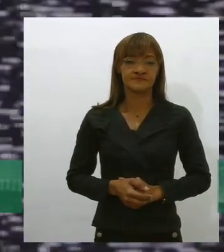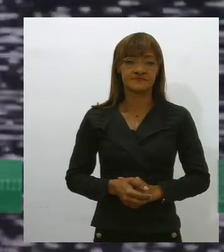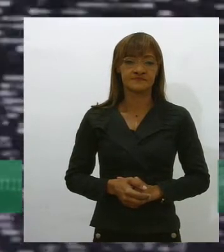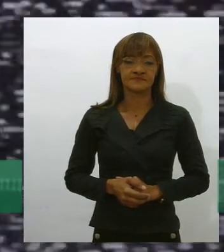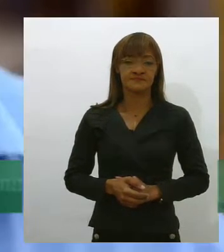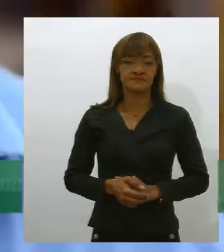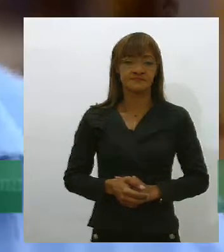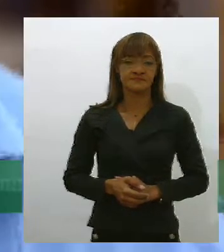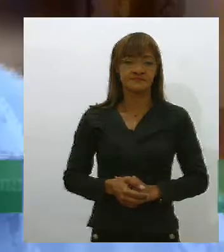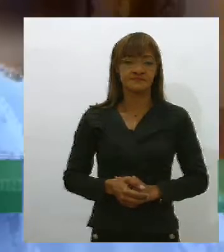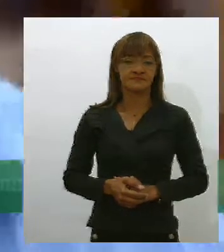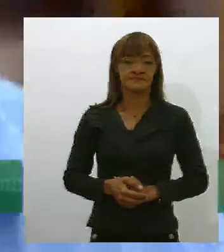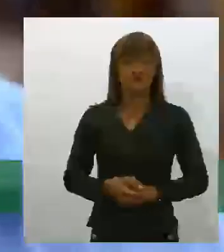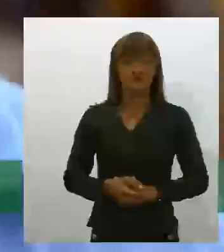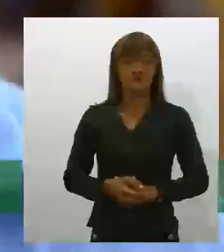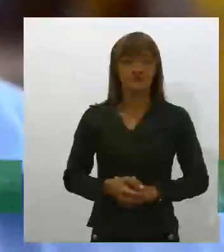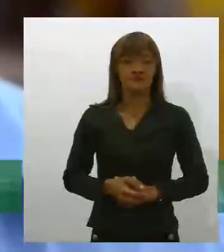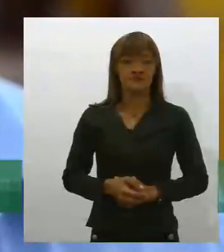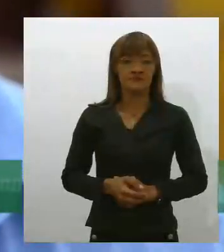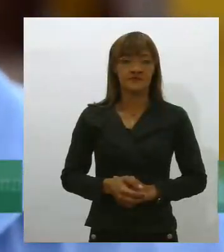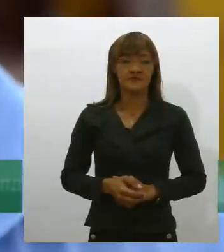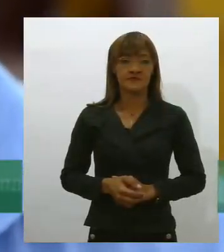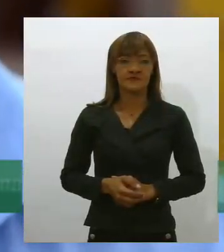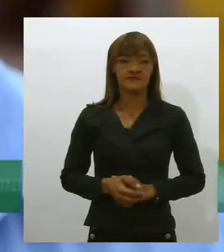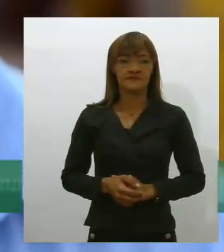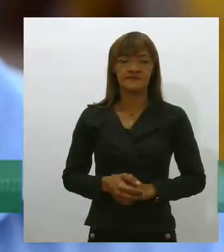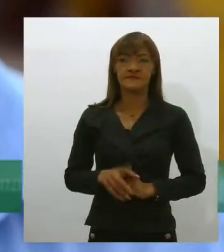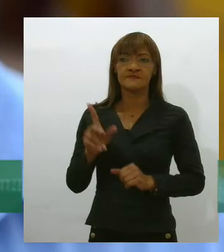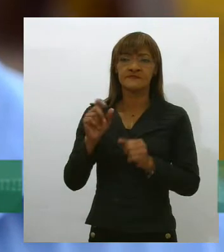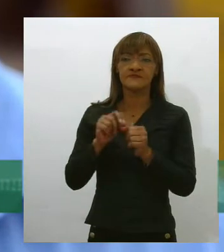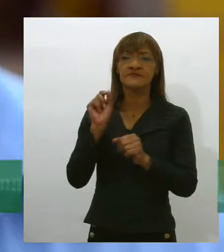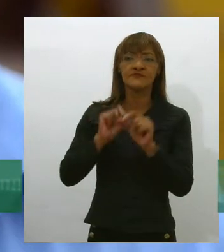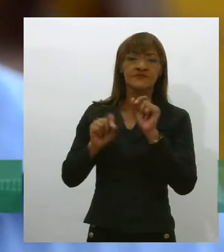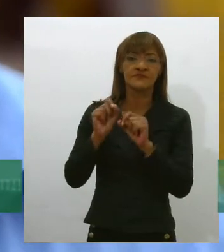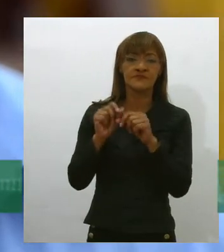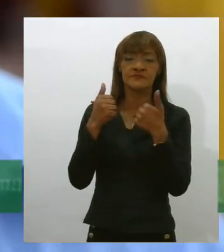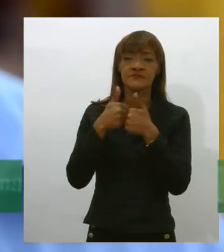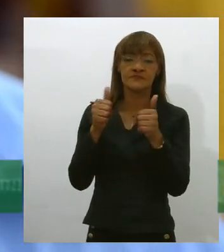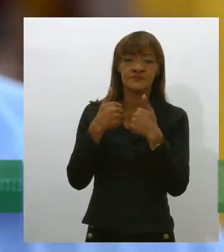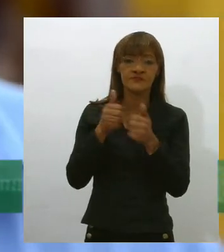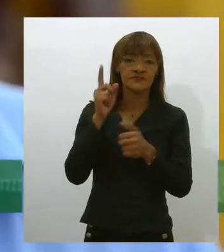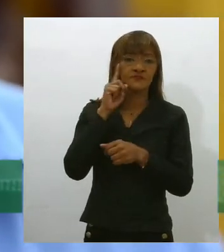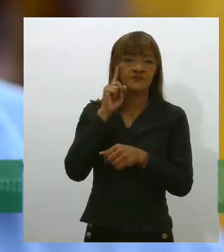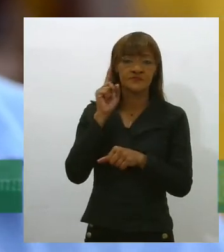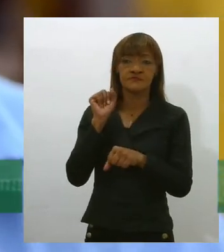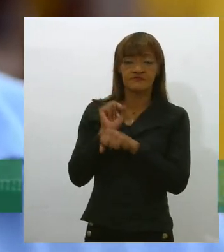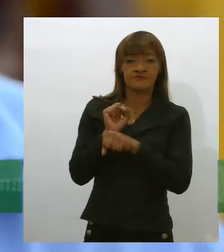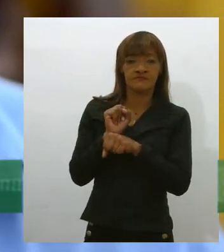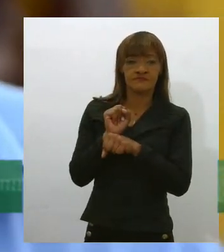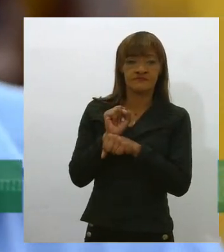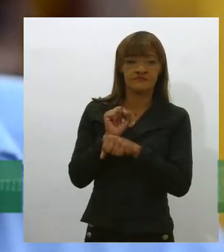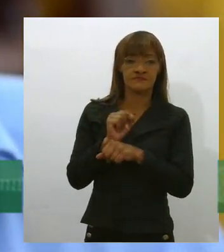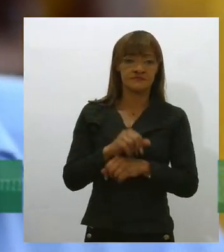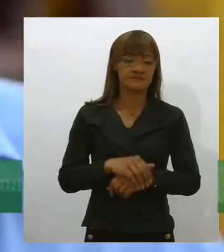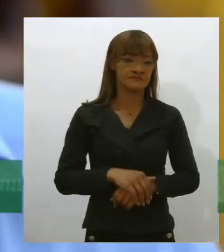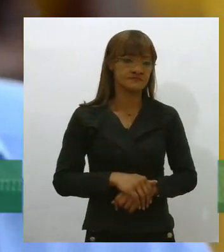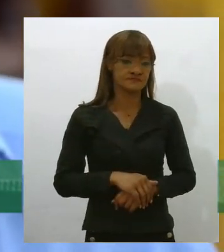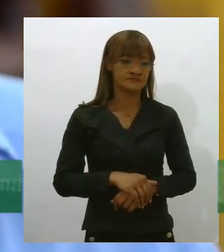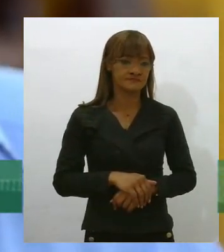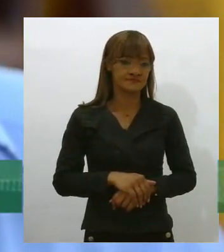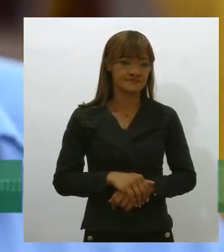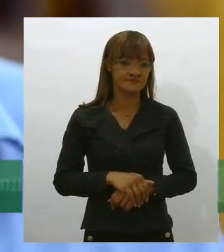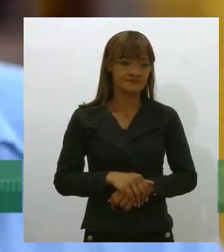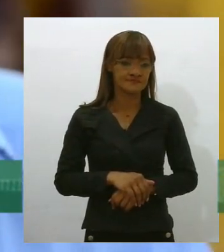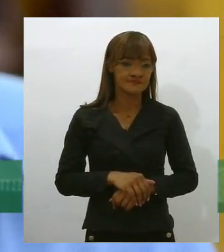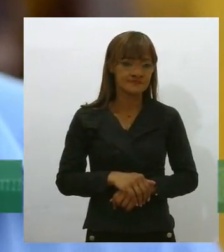e o que que o senhor faria se o ônibus que o senhor pega todo dia para assistir passar aqui hoje que que